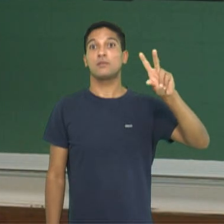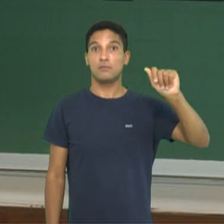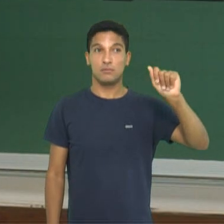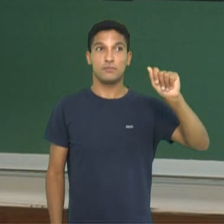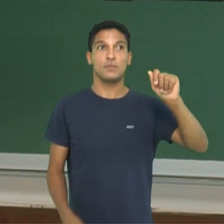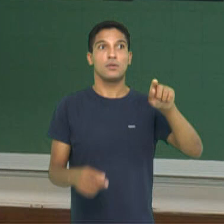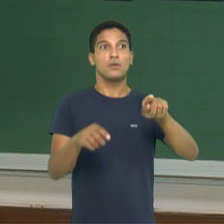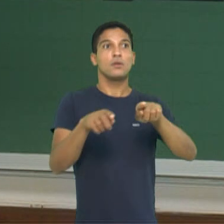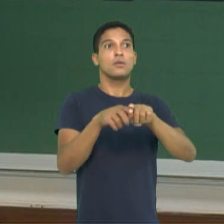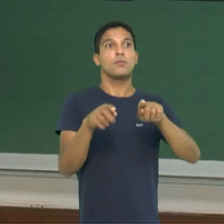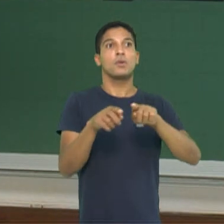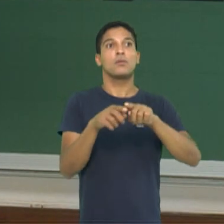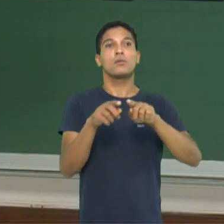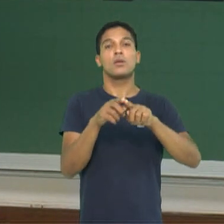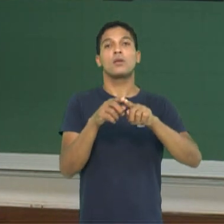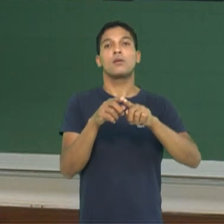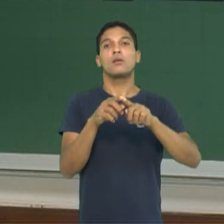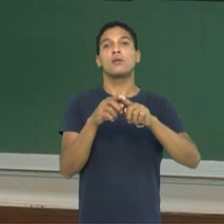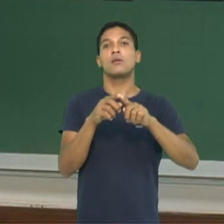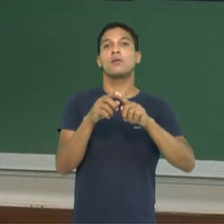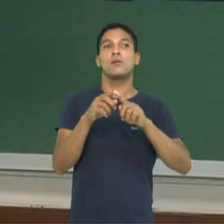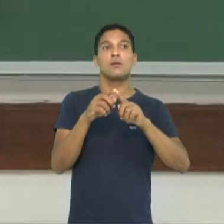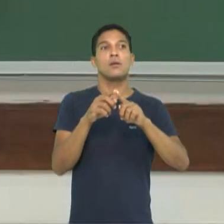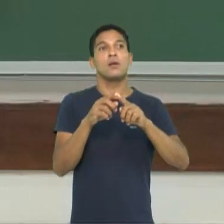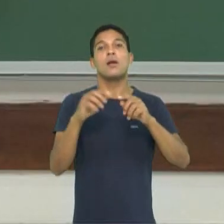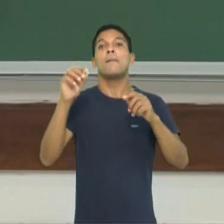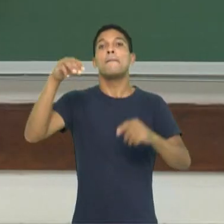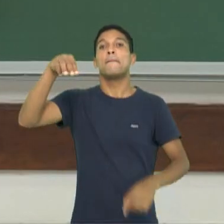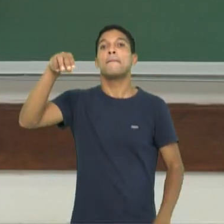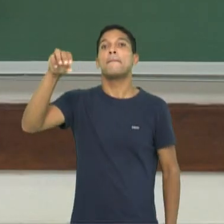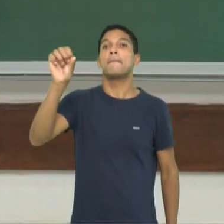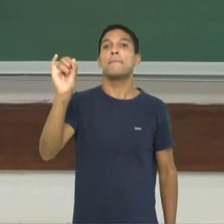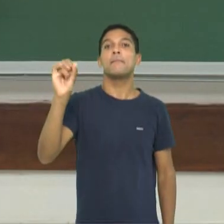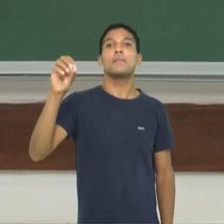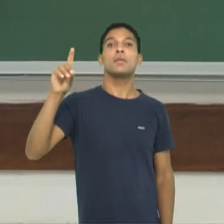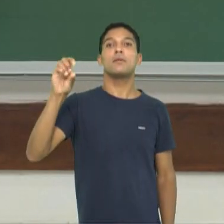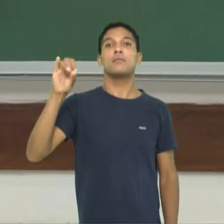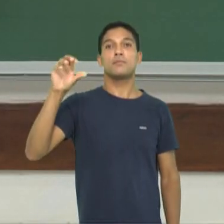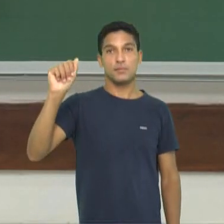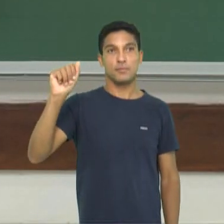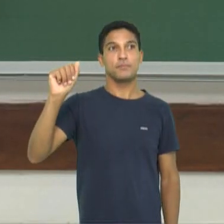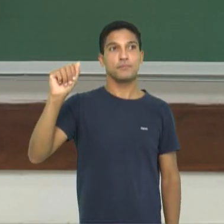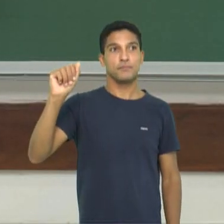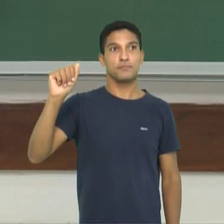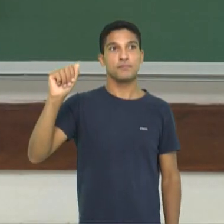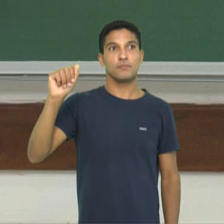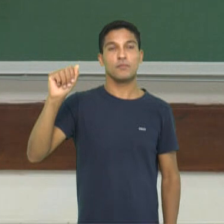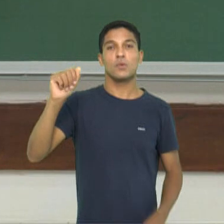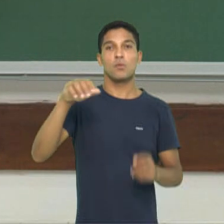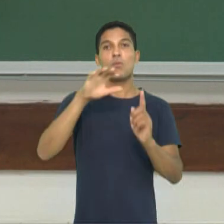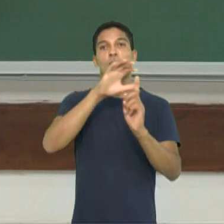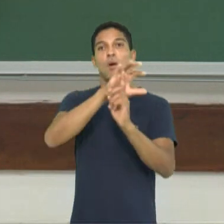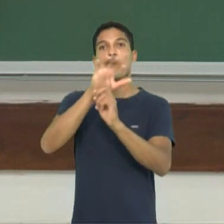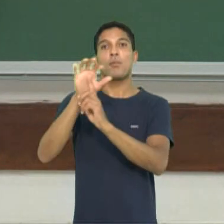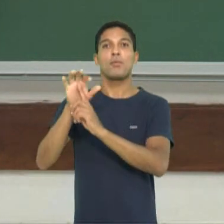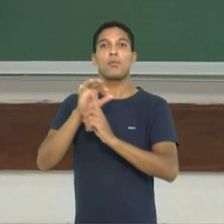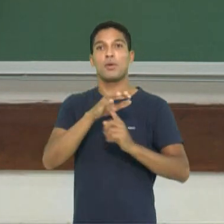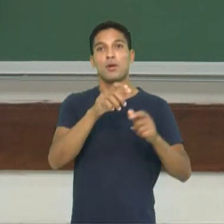sujeitos, e nós vimos um pouquinho sobre o que seria a indústria cultural. Hoje nós vamos analisar melhor esse conceito.